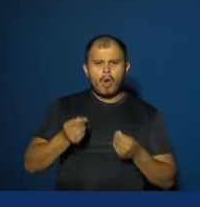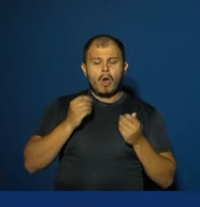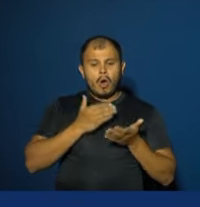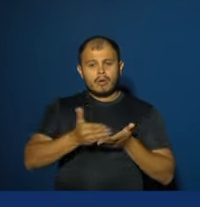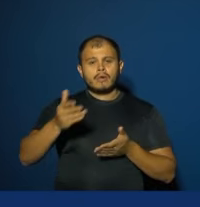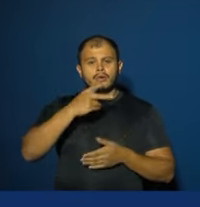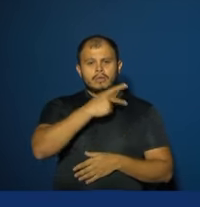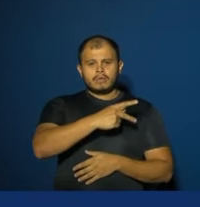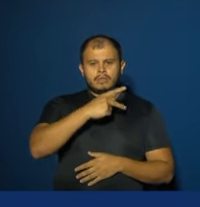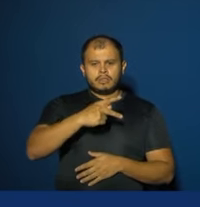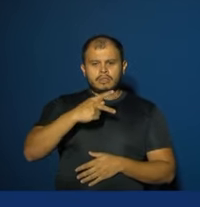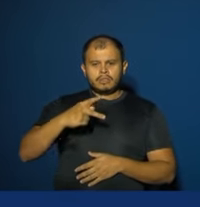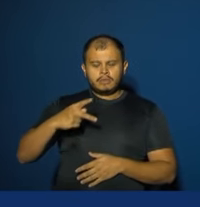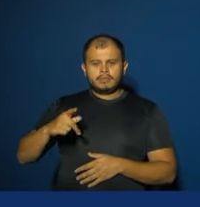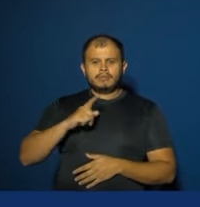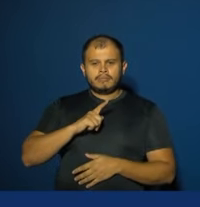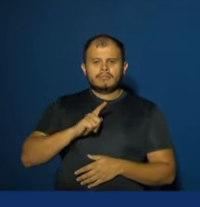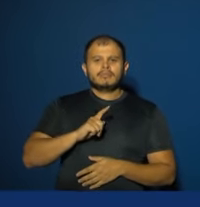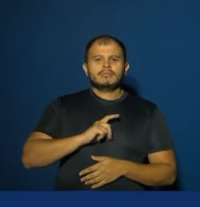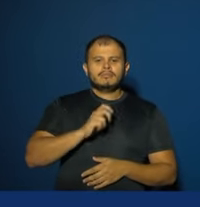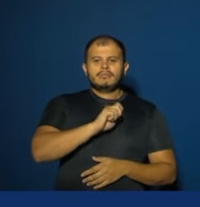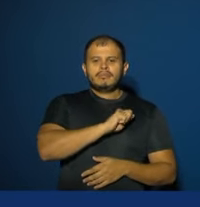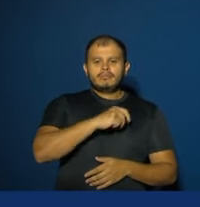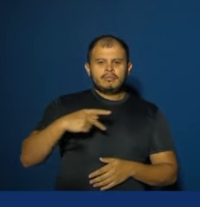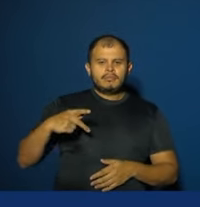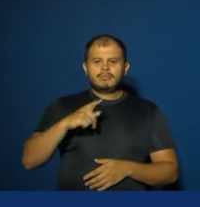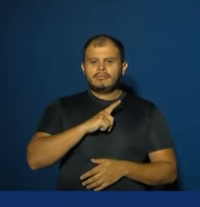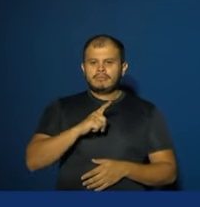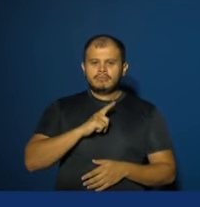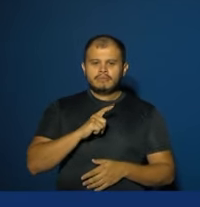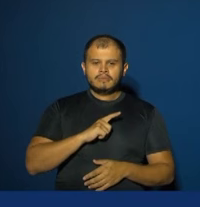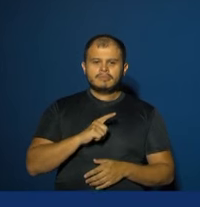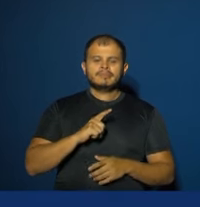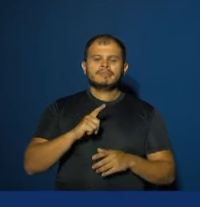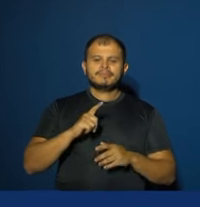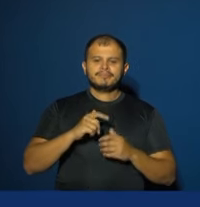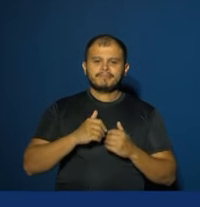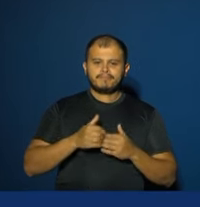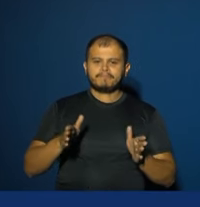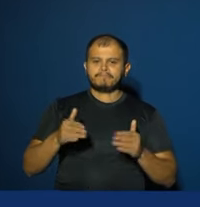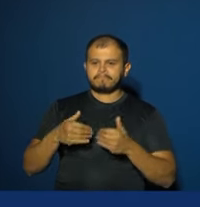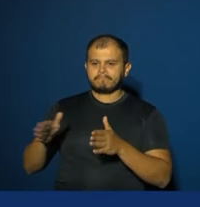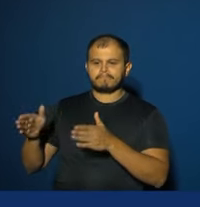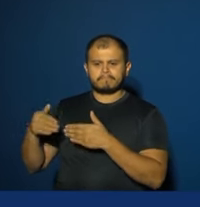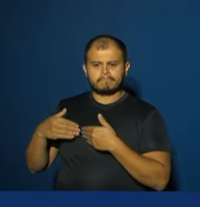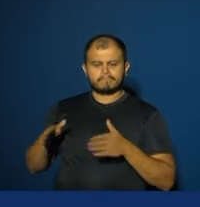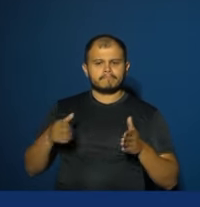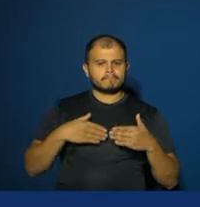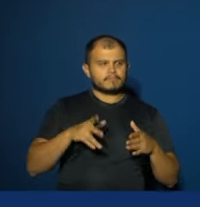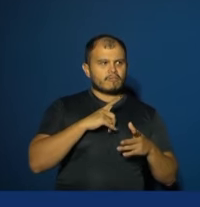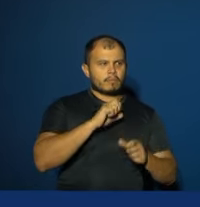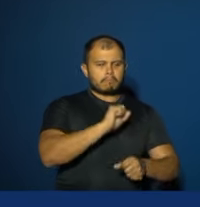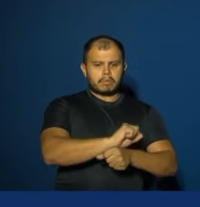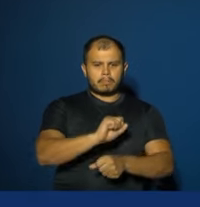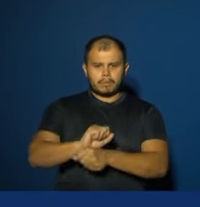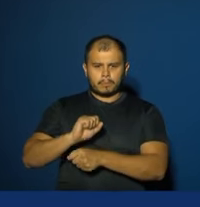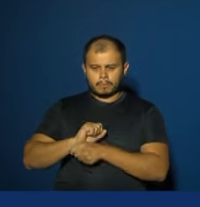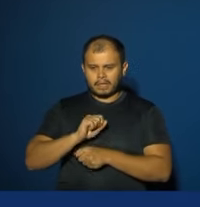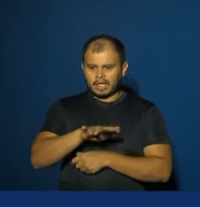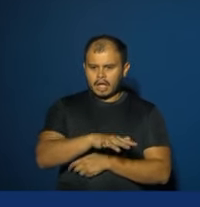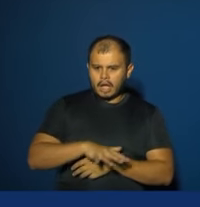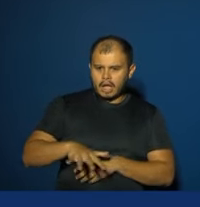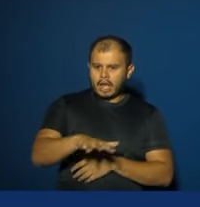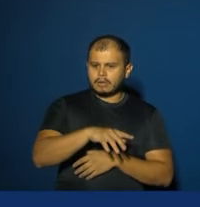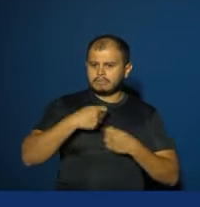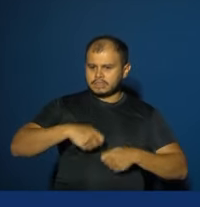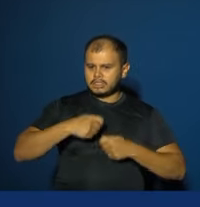ppp que foi uma p que né reabriu ali o os grandes Dios né que estava um pouco um pouco parado né o setor Tava um